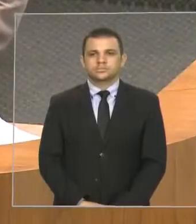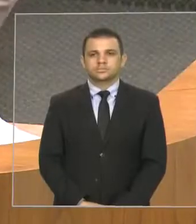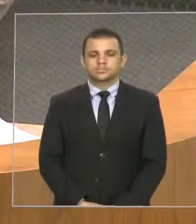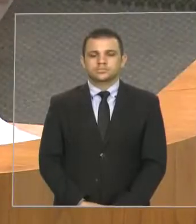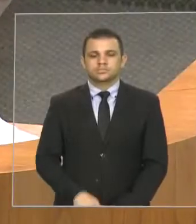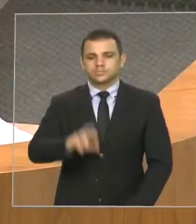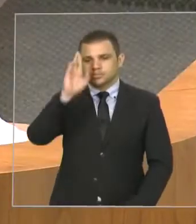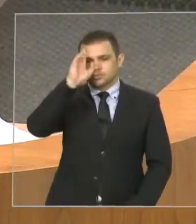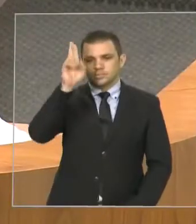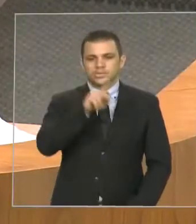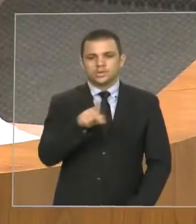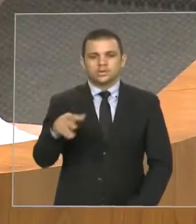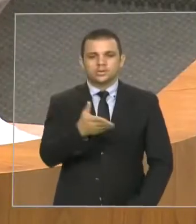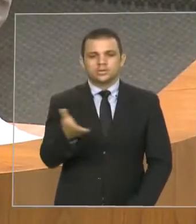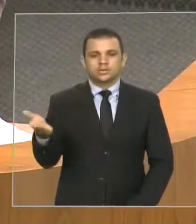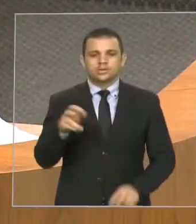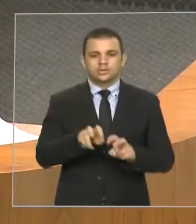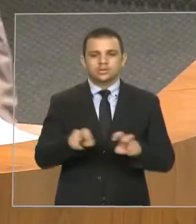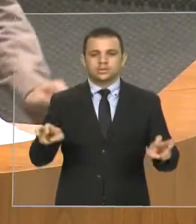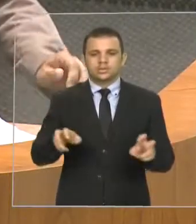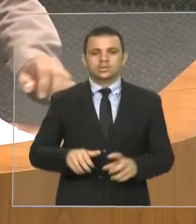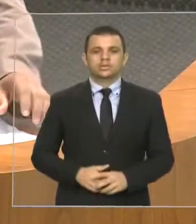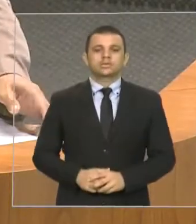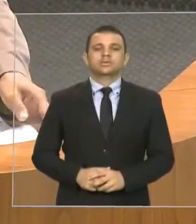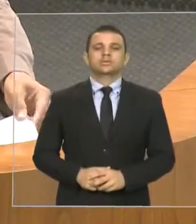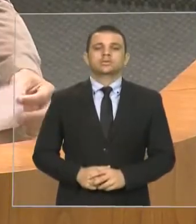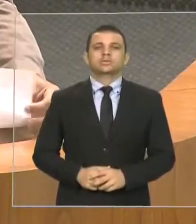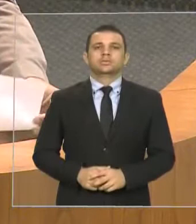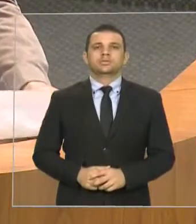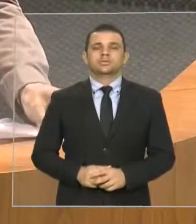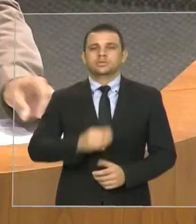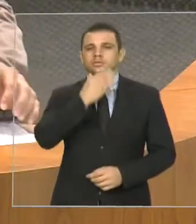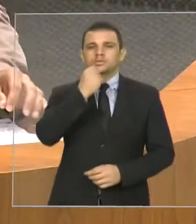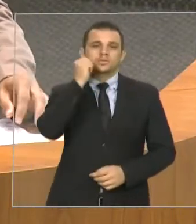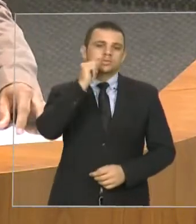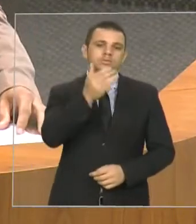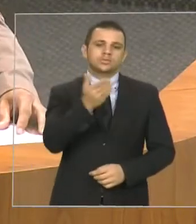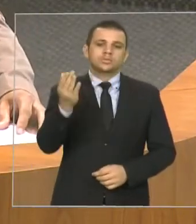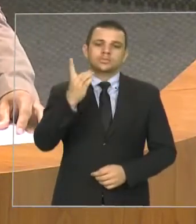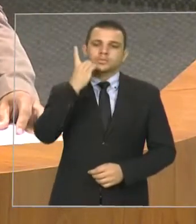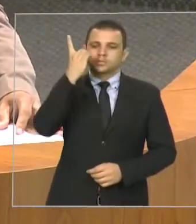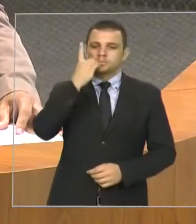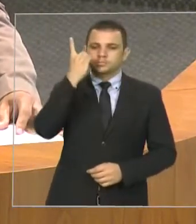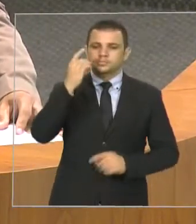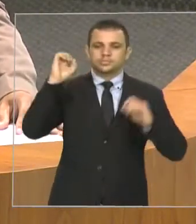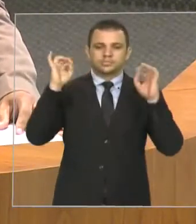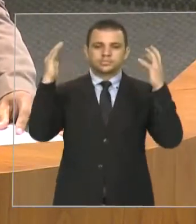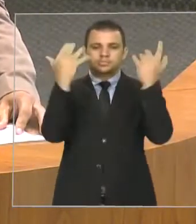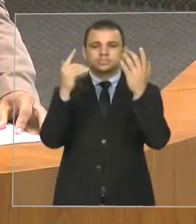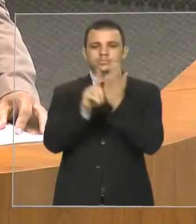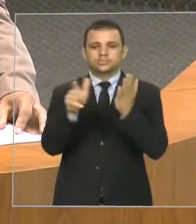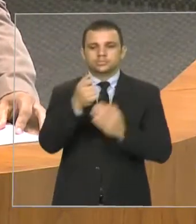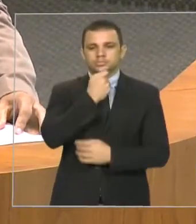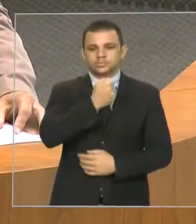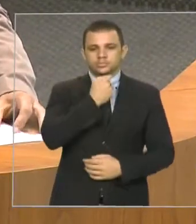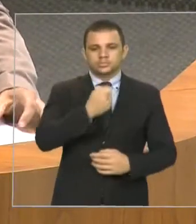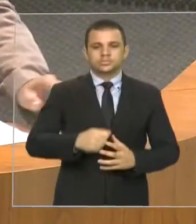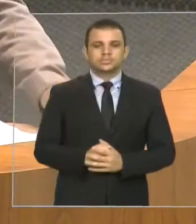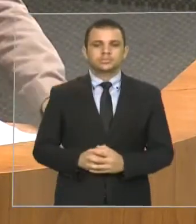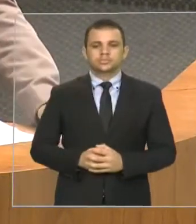Senhor presidente, demais membros da mesa, senhoras e senhores deputados, galeria,